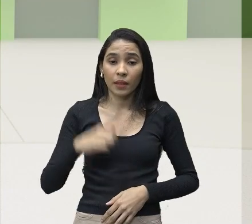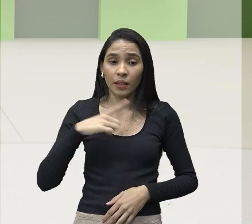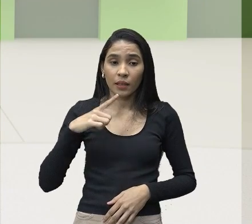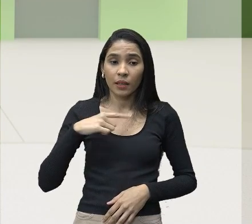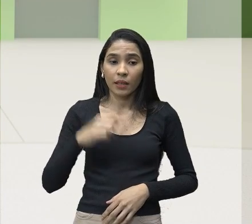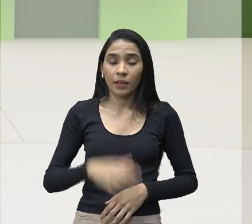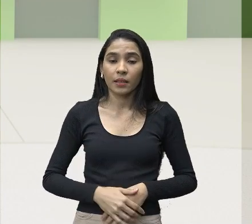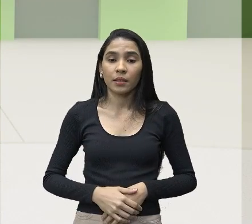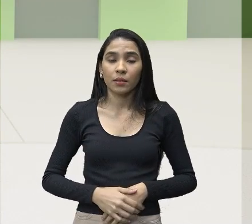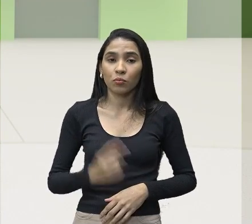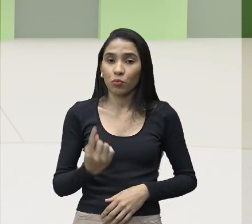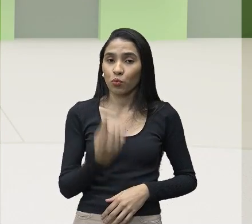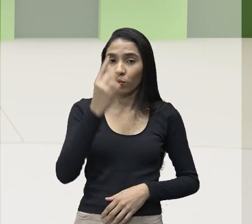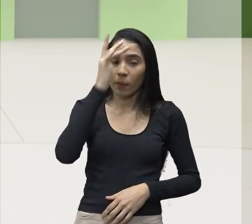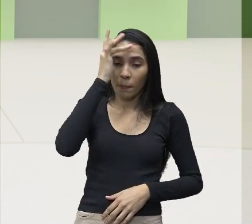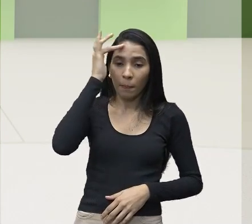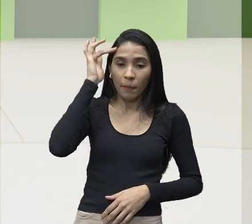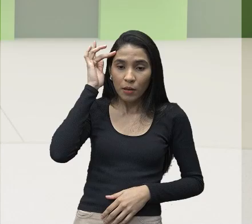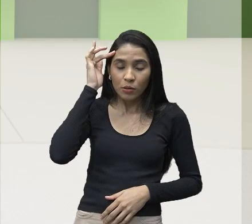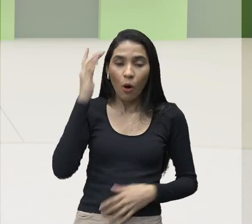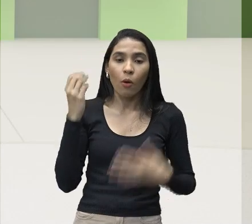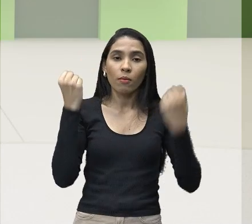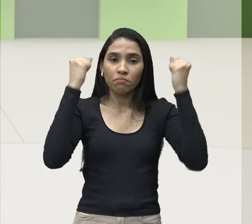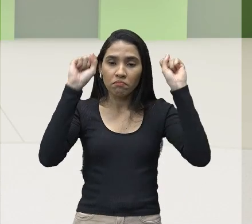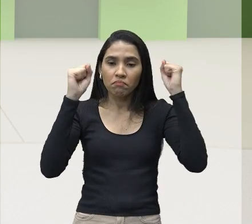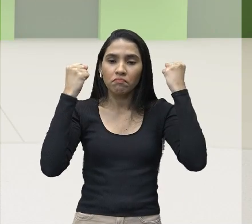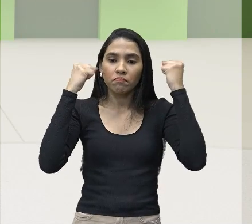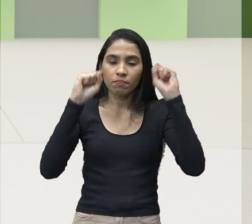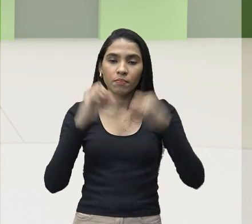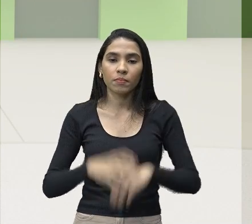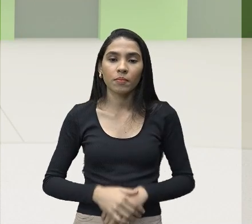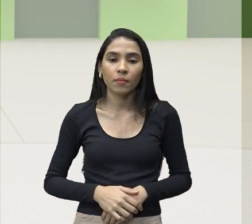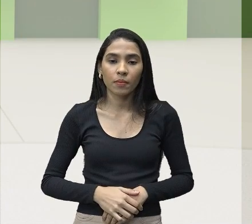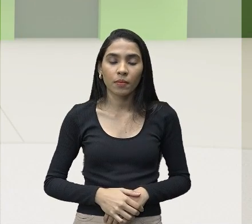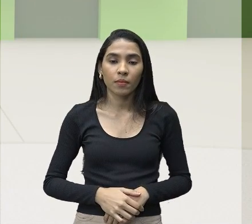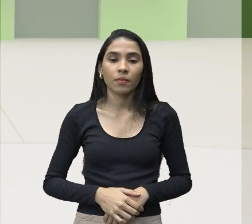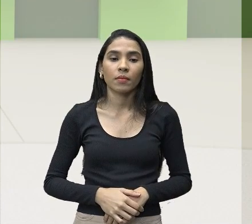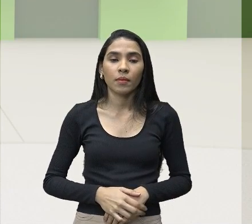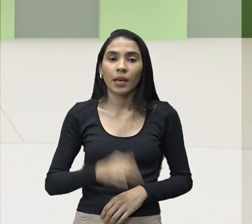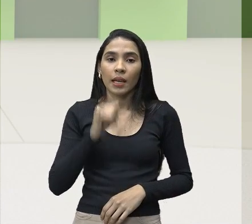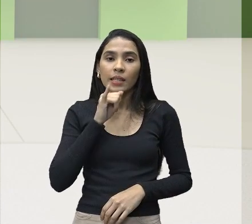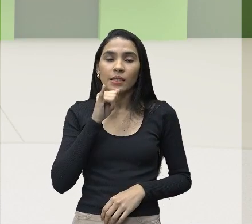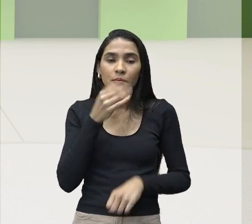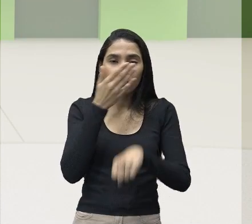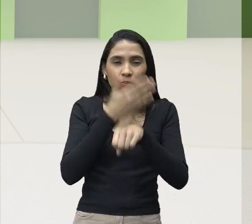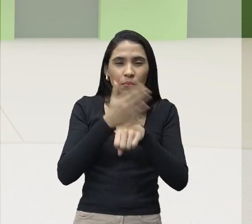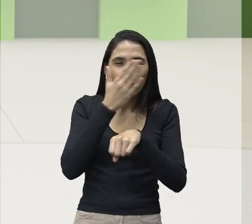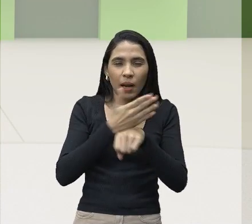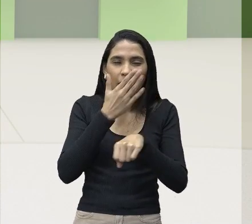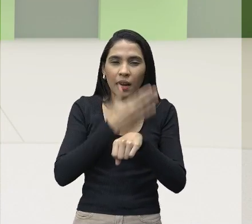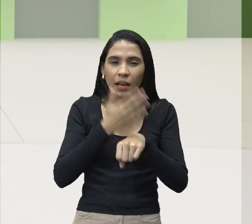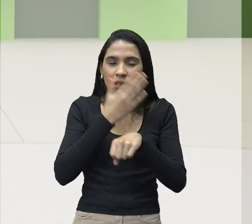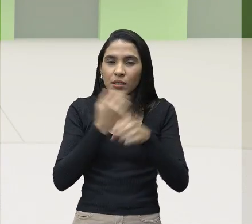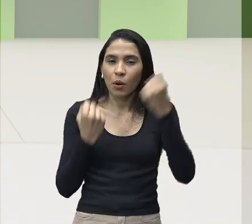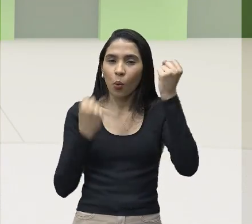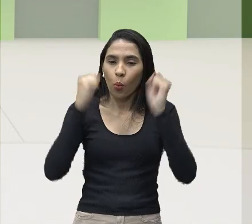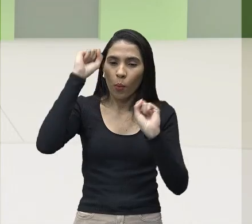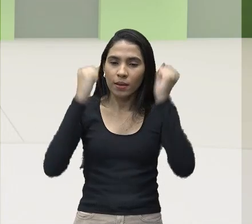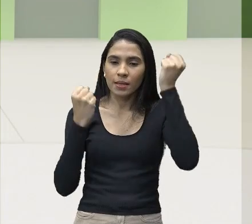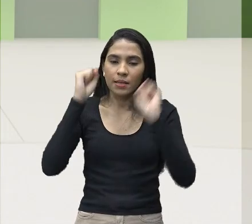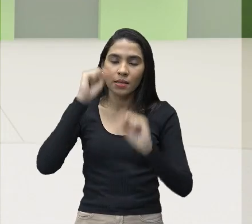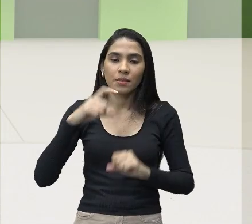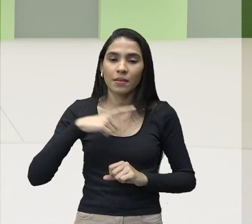representação de uma pessoa que está realizando uma atividade. Então, quando ela realiza uma atividade que está